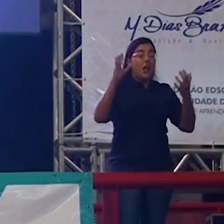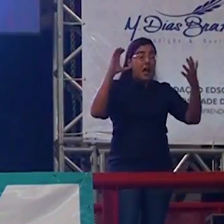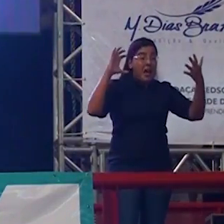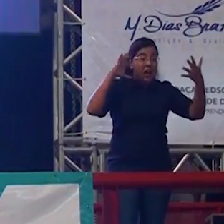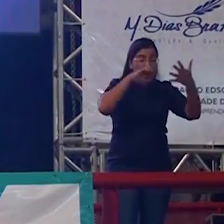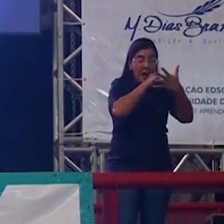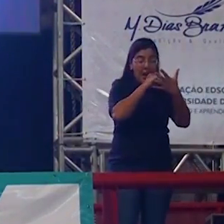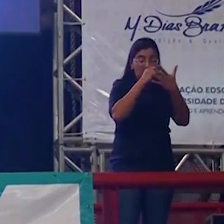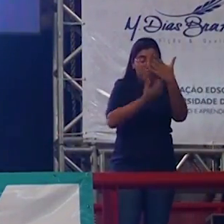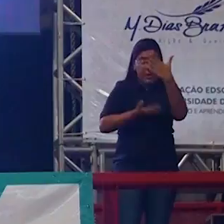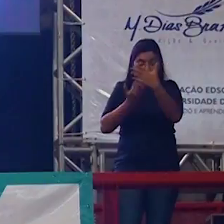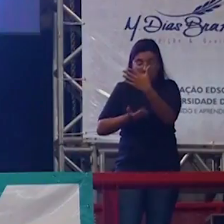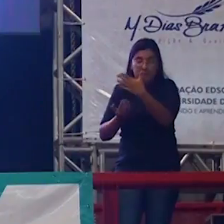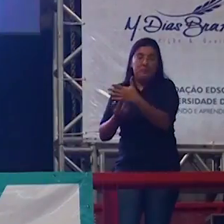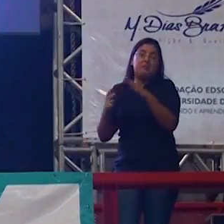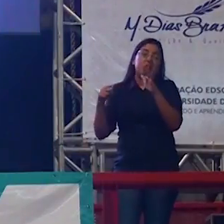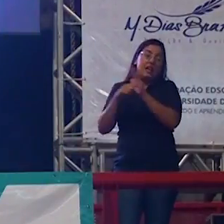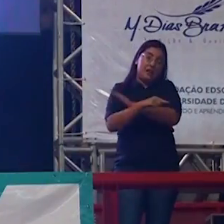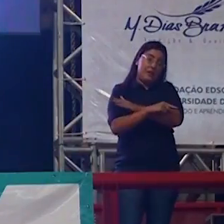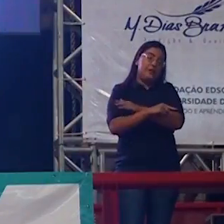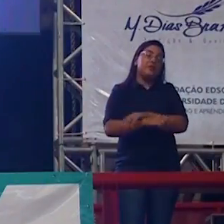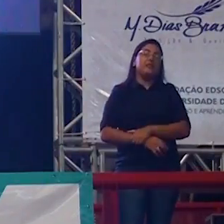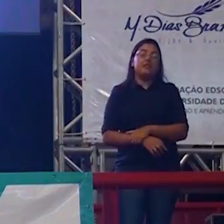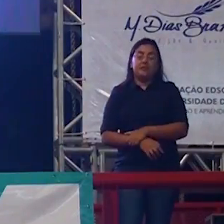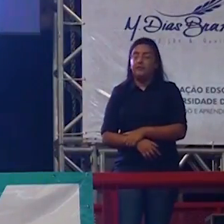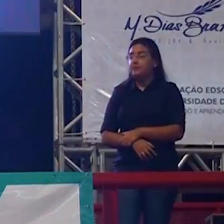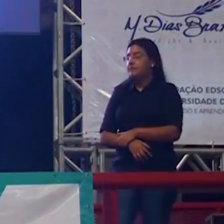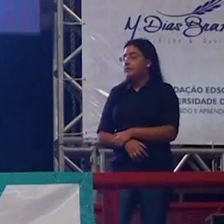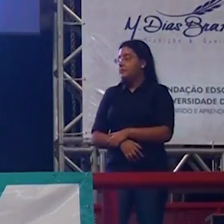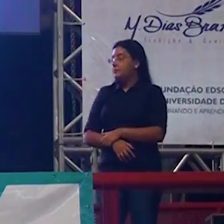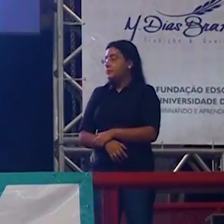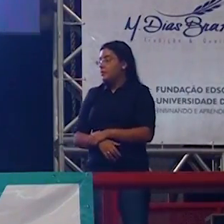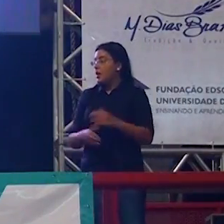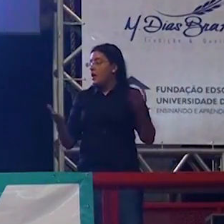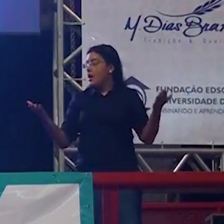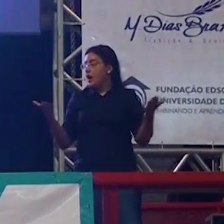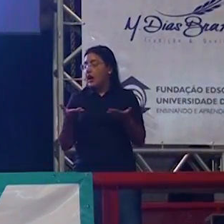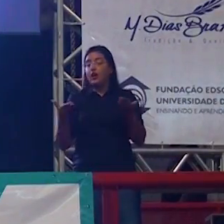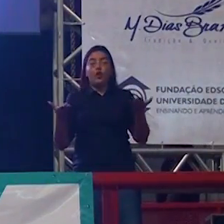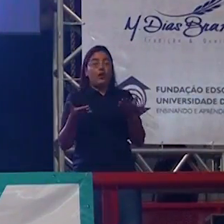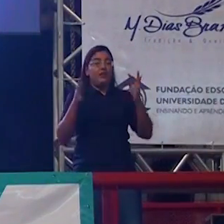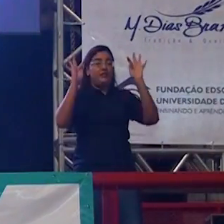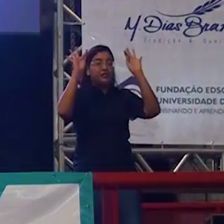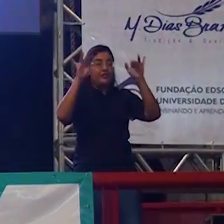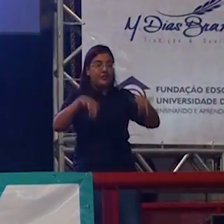mundo, você perder uma questão porque marcou errado. E agora, para finalizar,